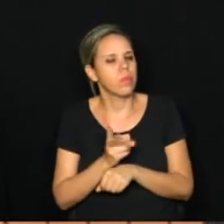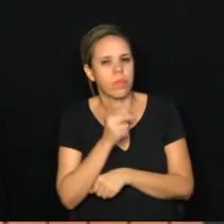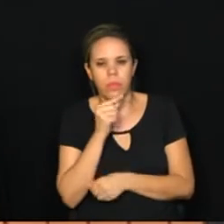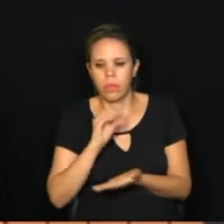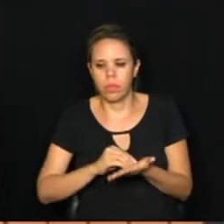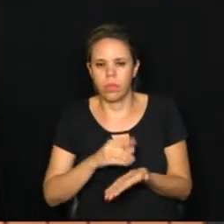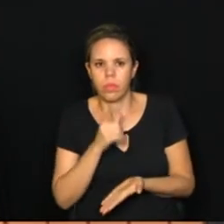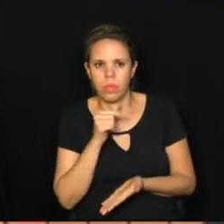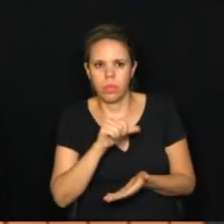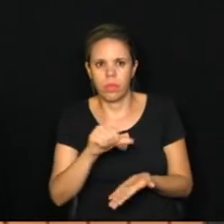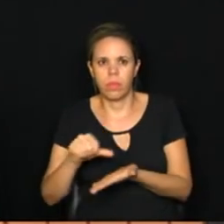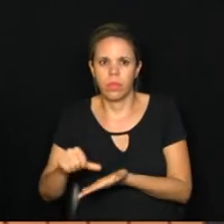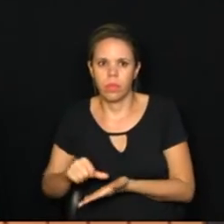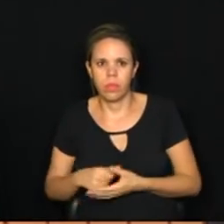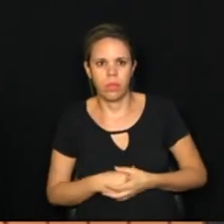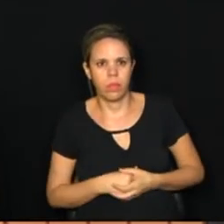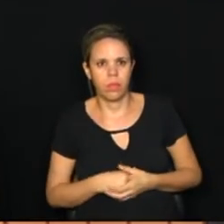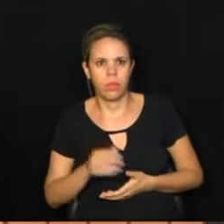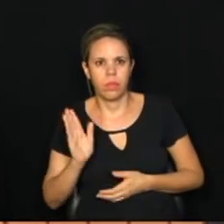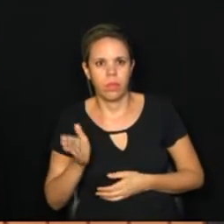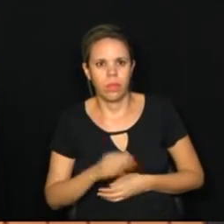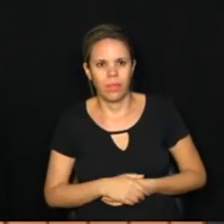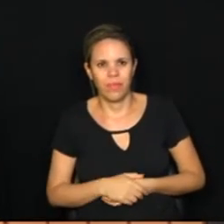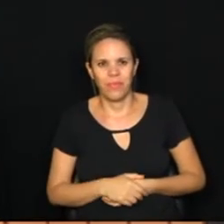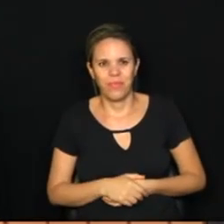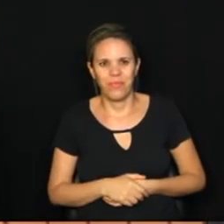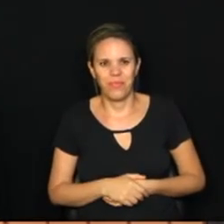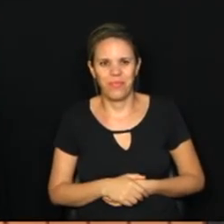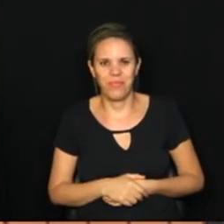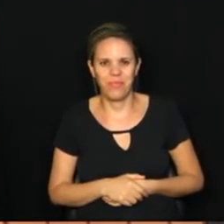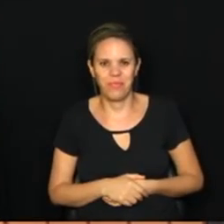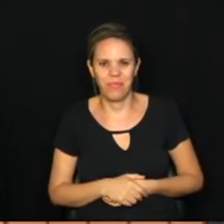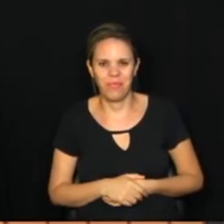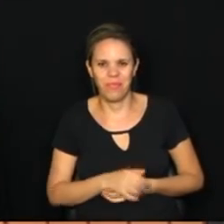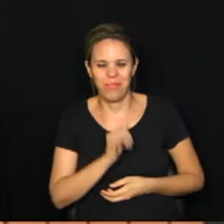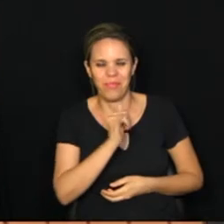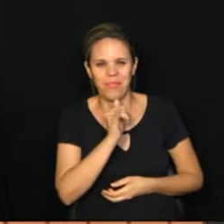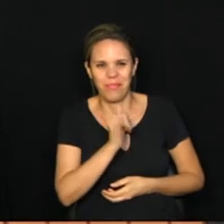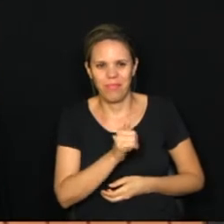região. Mas, eu já estou me assinando a